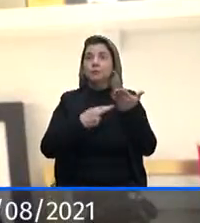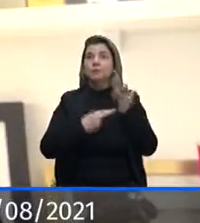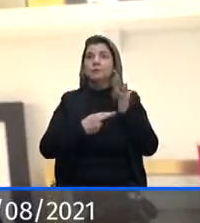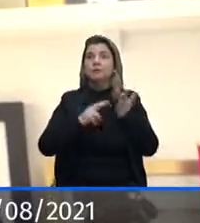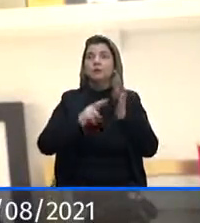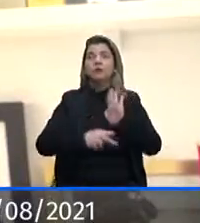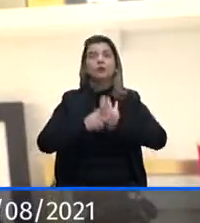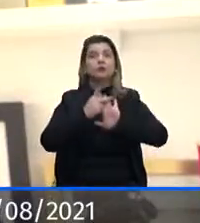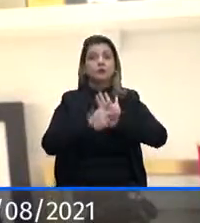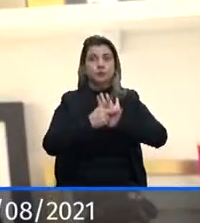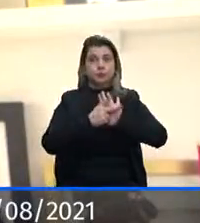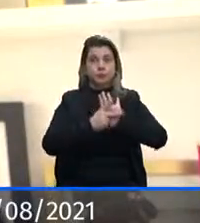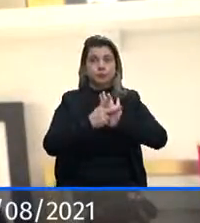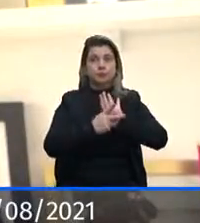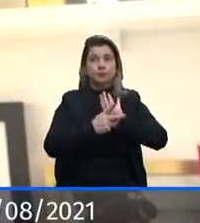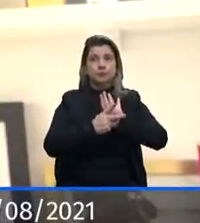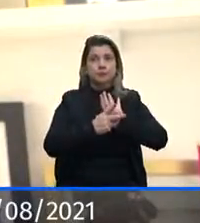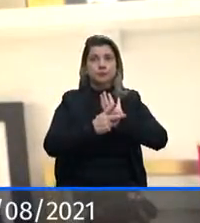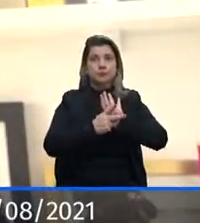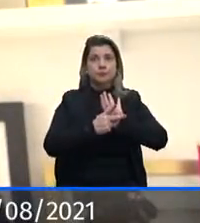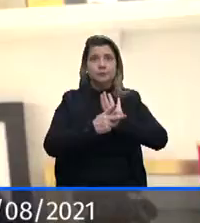projeto